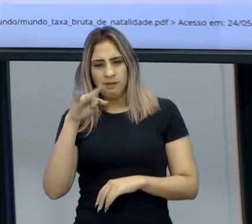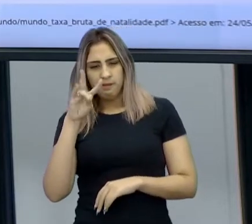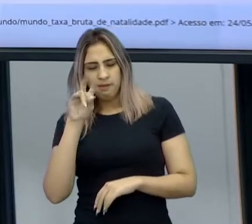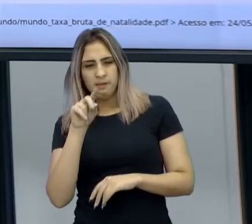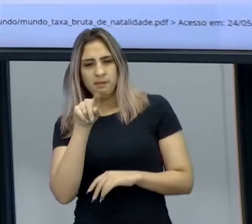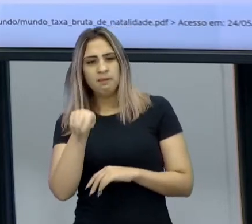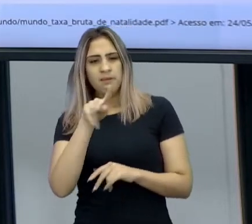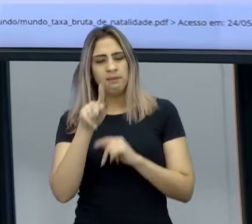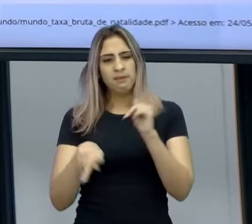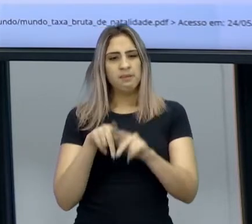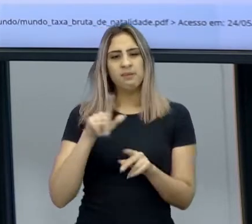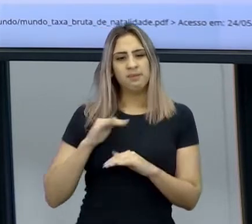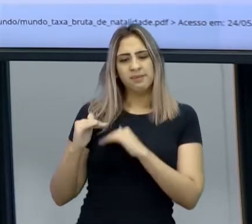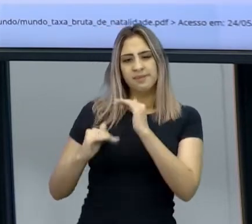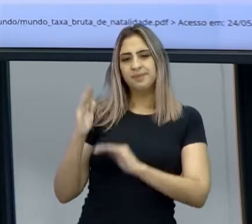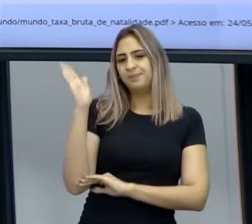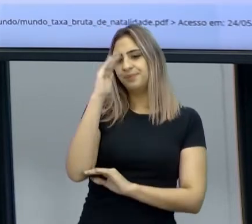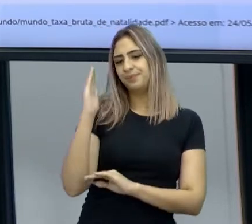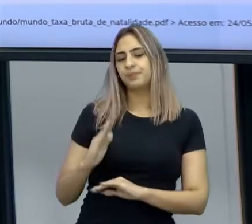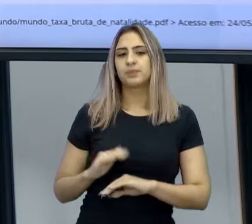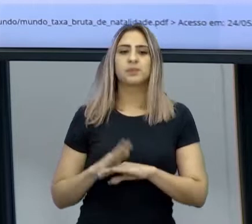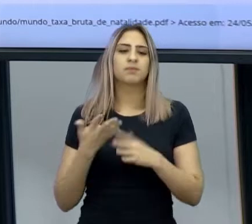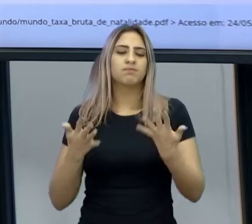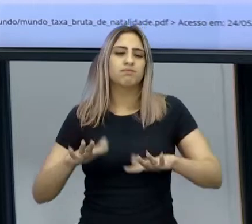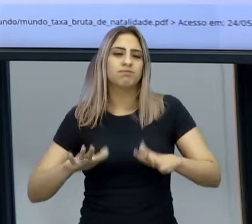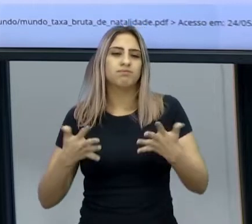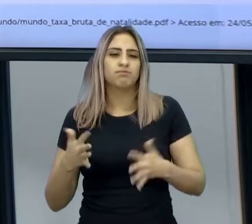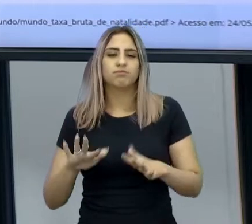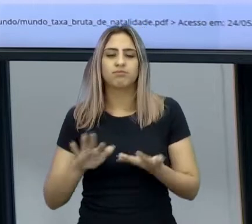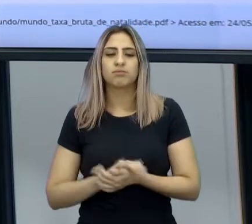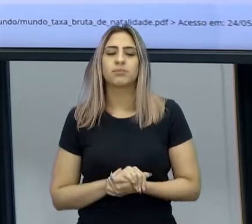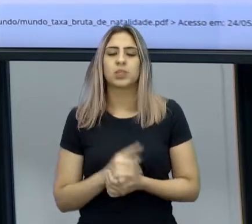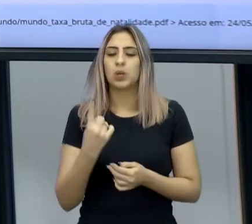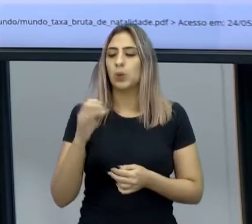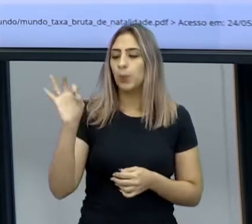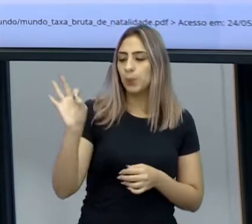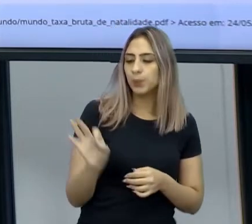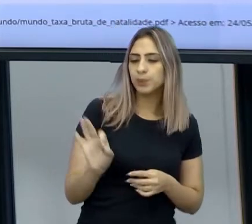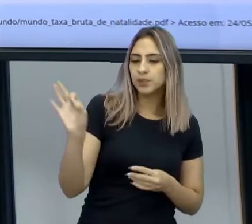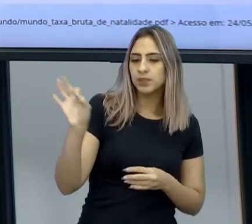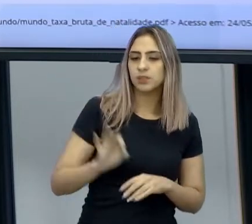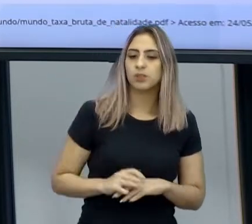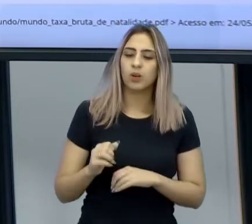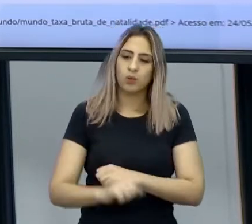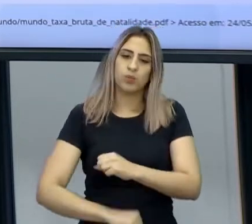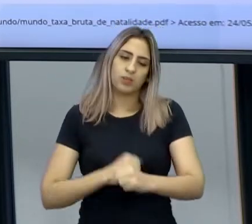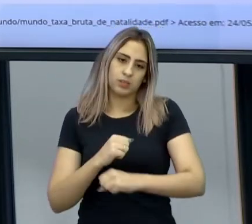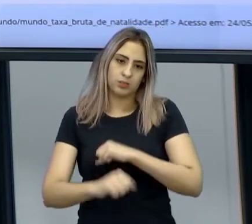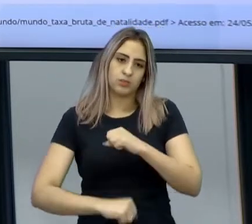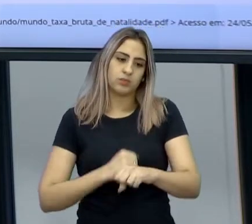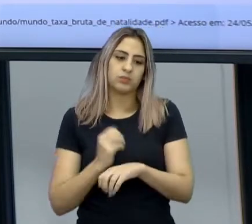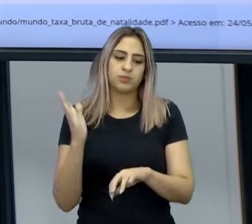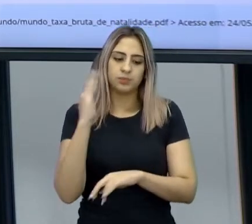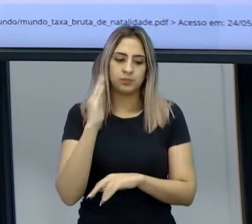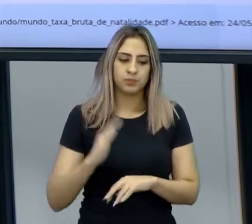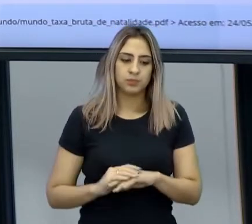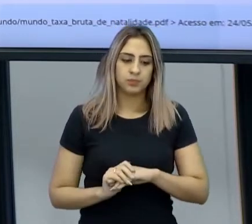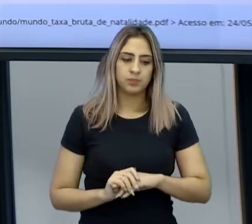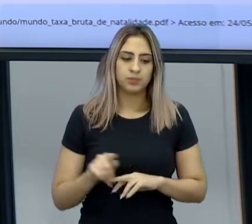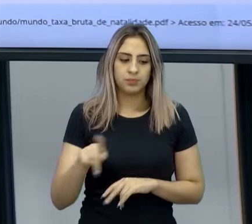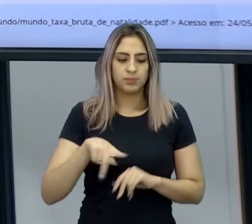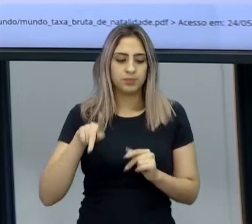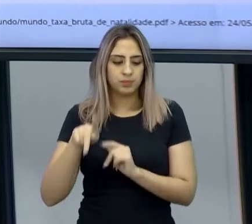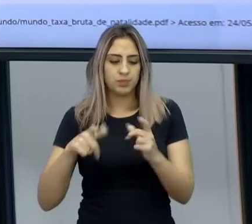população, que beira aí no Brasil mais ou menos em torno aí de 1% ao ano, né? Ou seja, o Brasil a sua